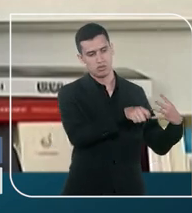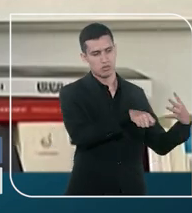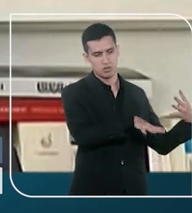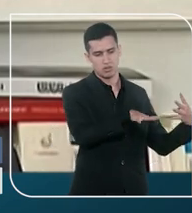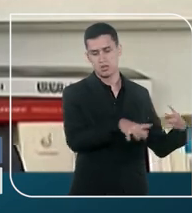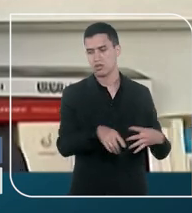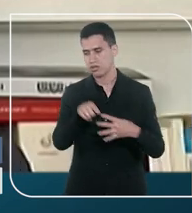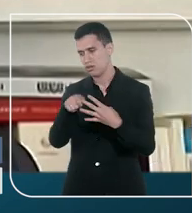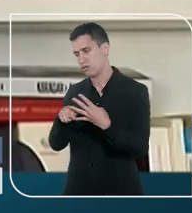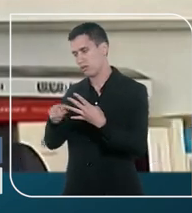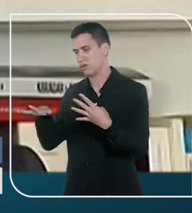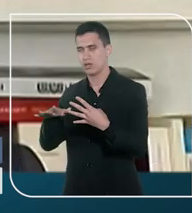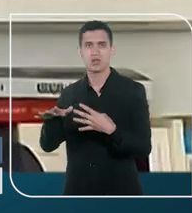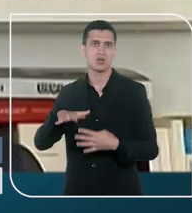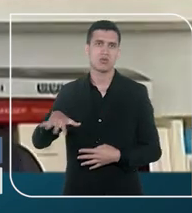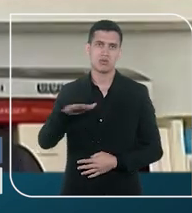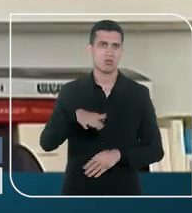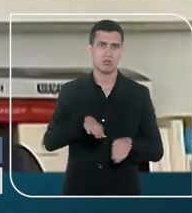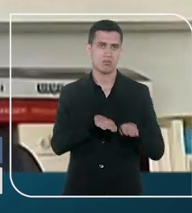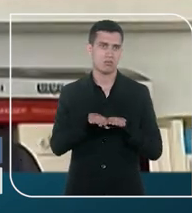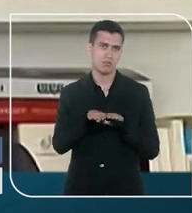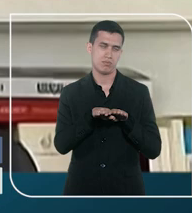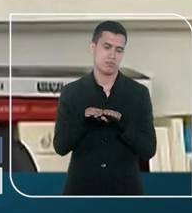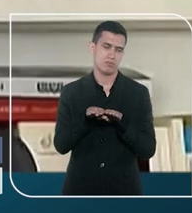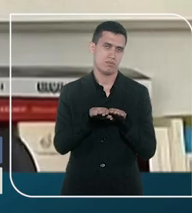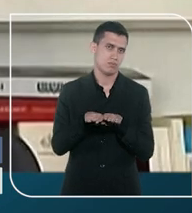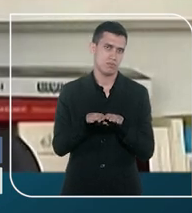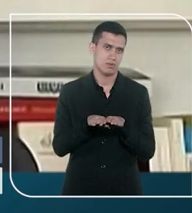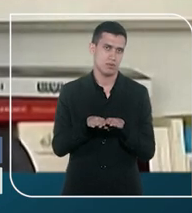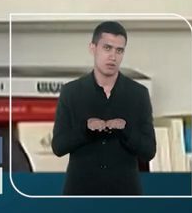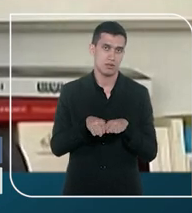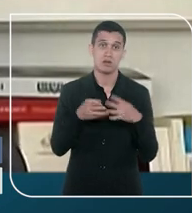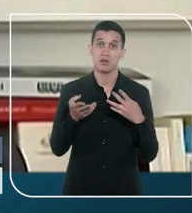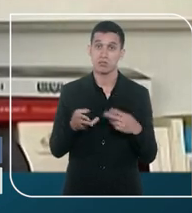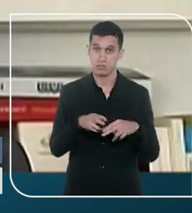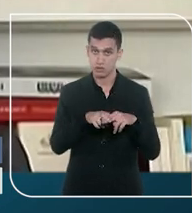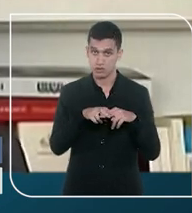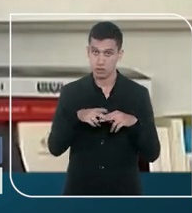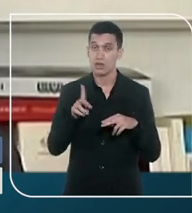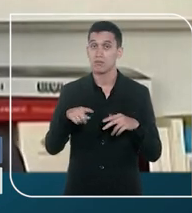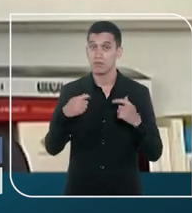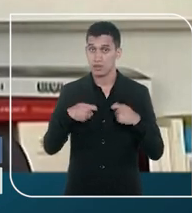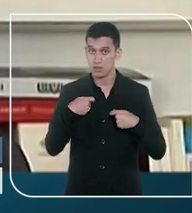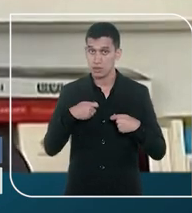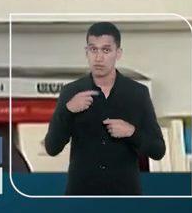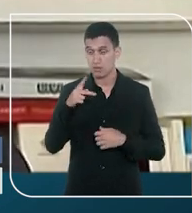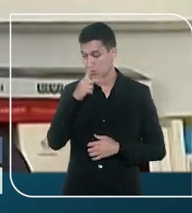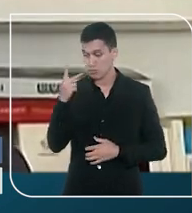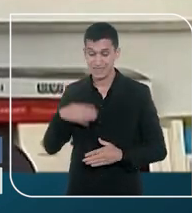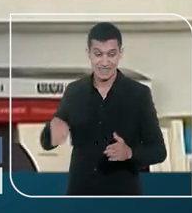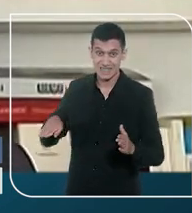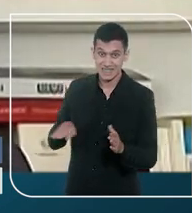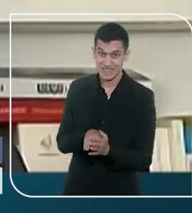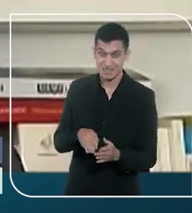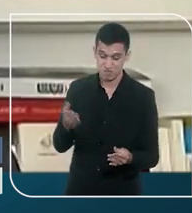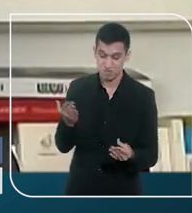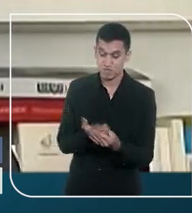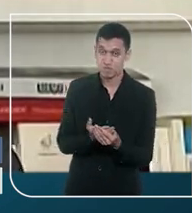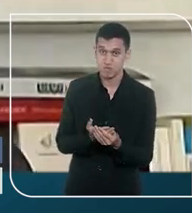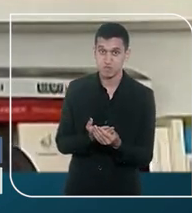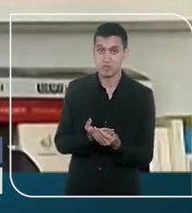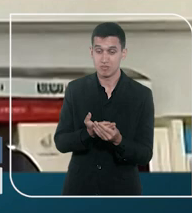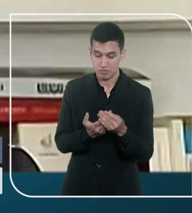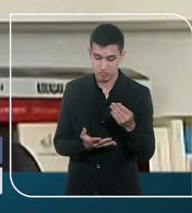dos órgãos fracionários, conforme eu mencionei. E por isso é necessário que quem interponha o recurso também faça